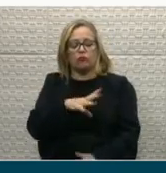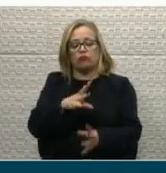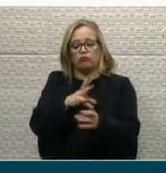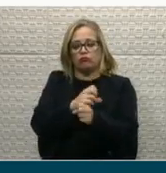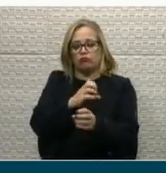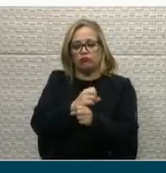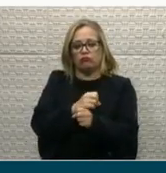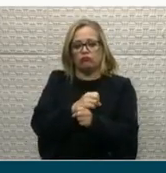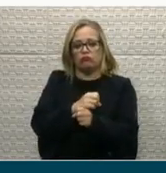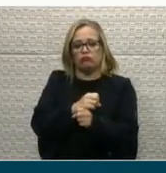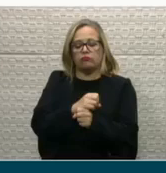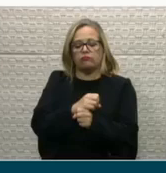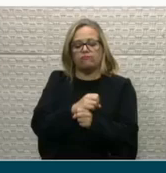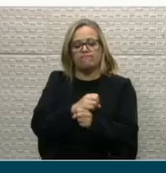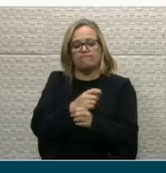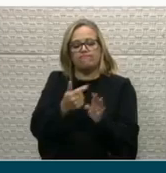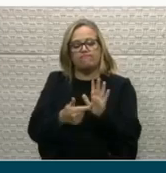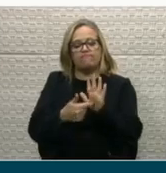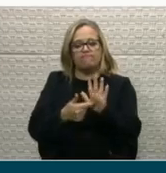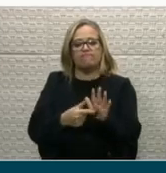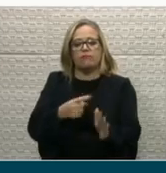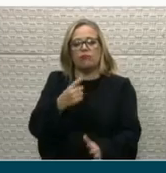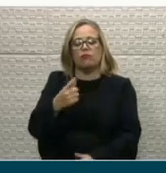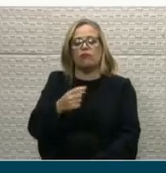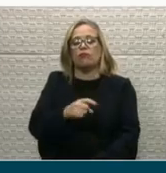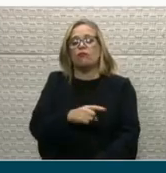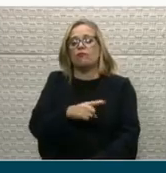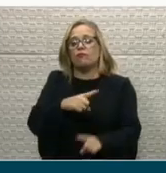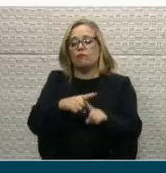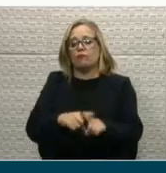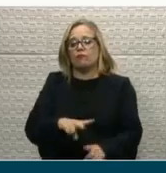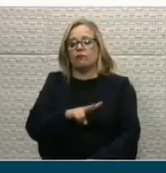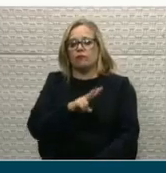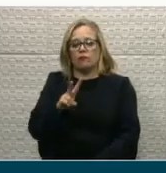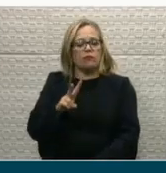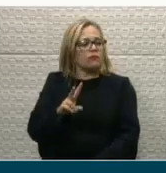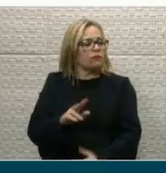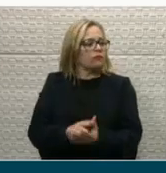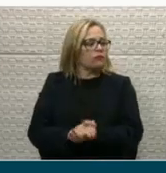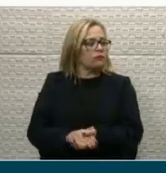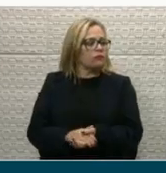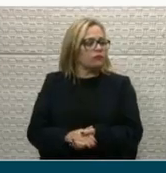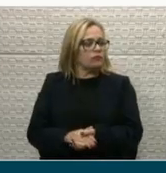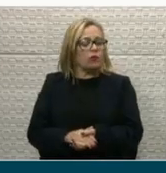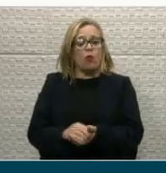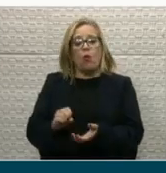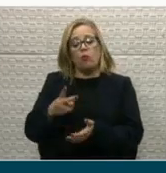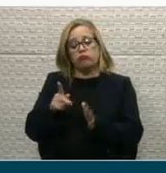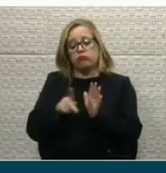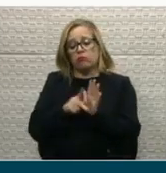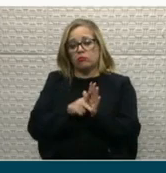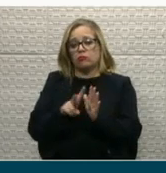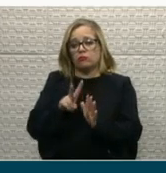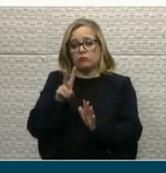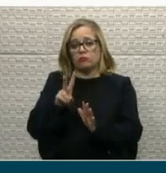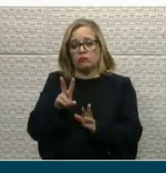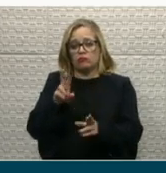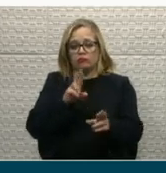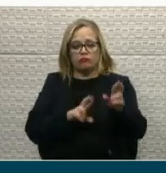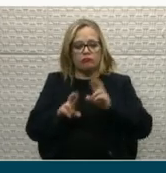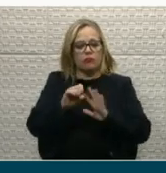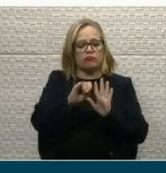v, a sua imagem é 1 vezes v, ou então o próprio v. Então, observe que eu